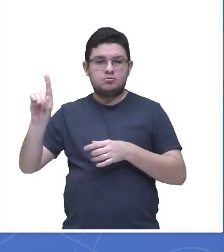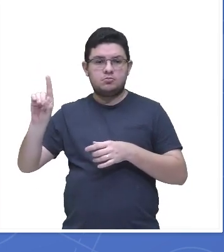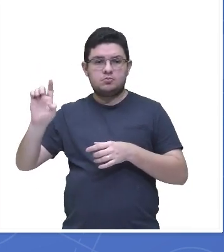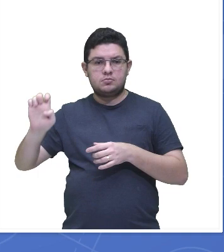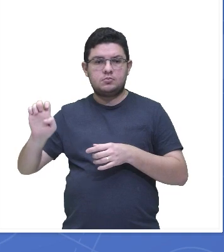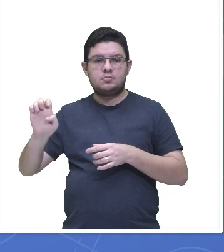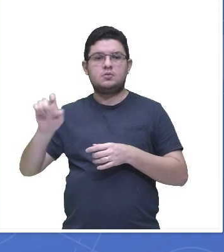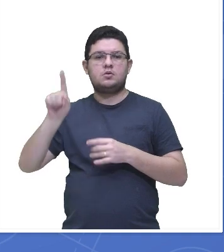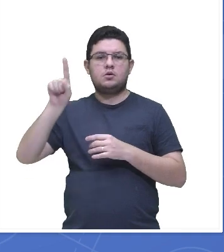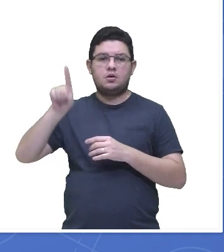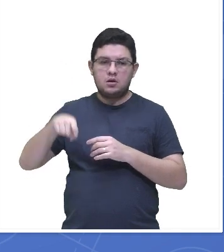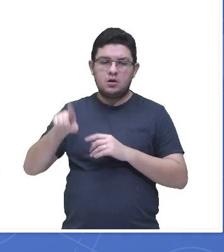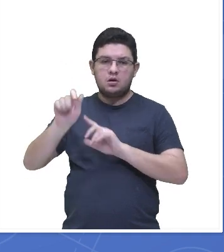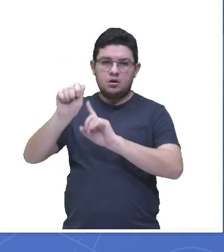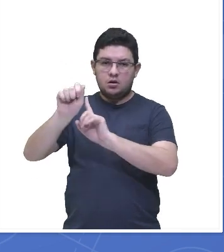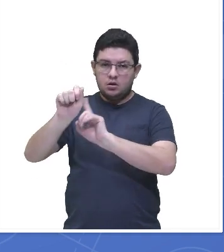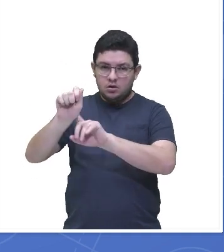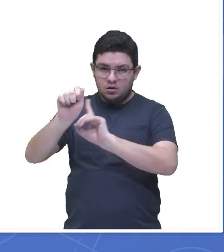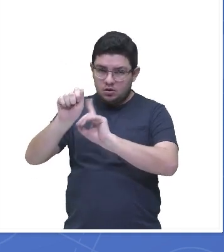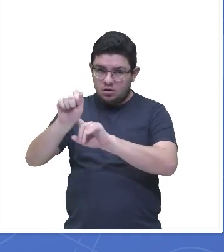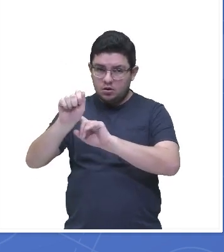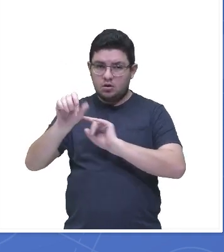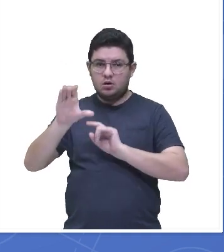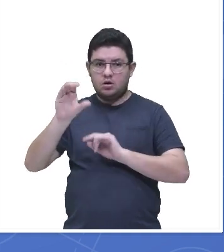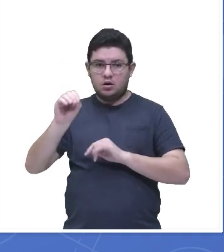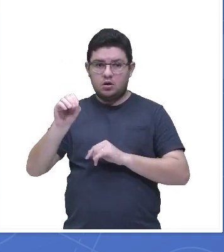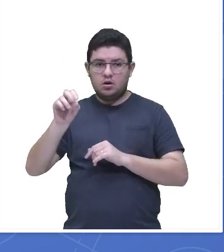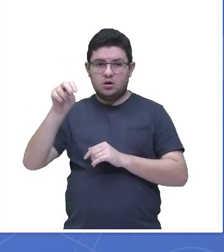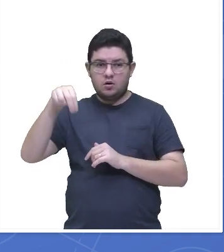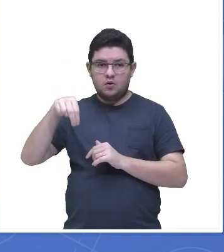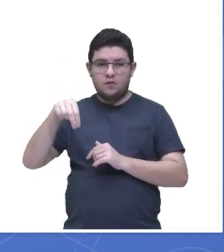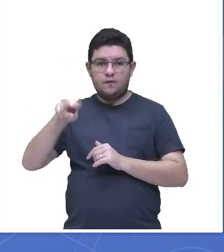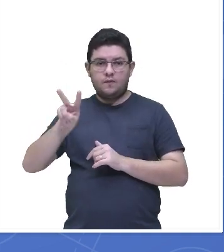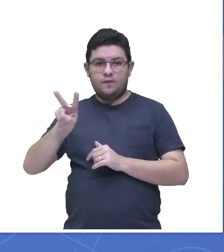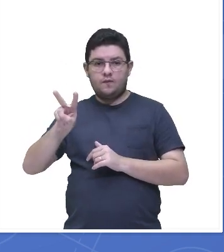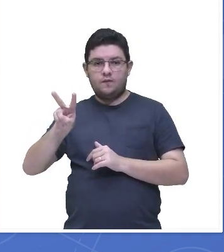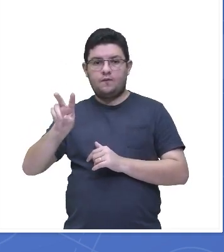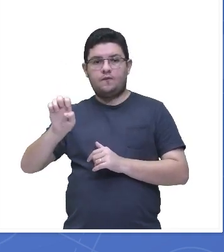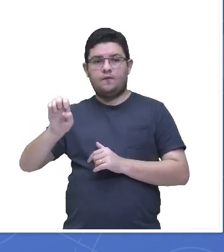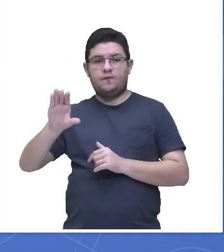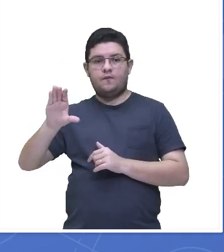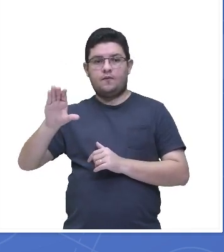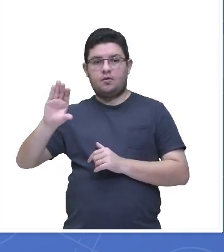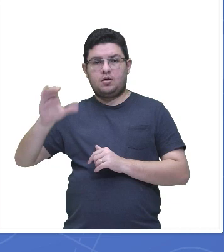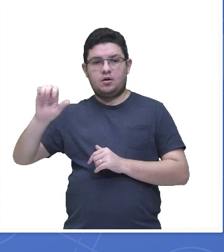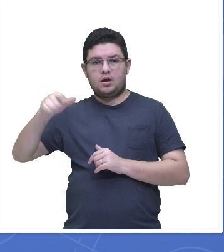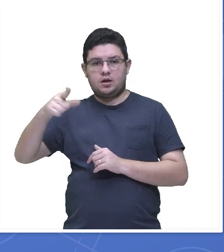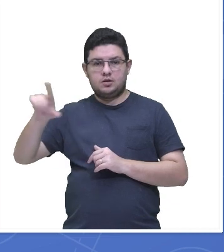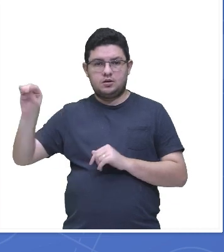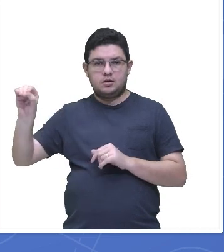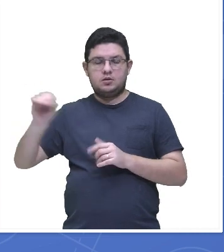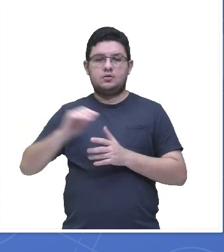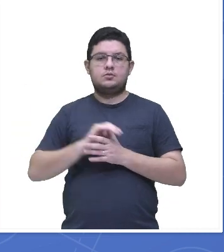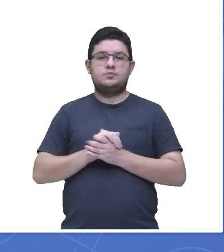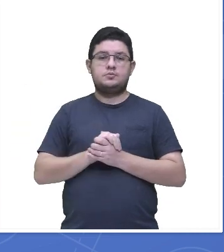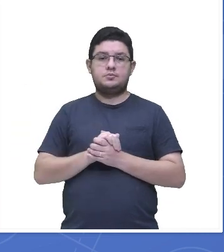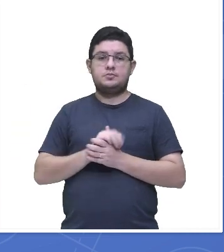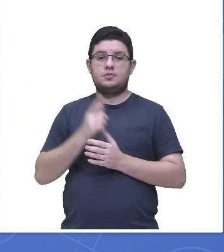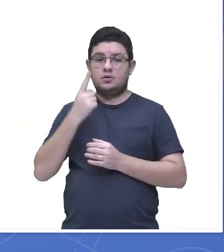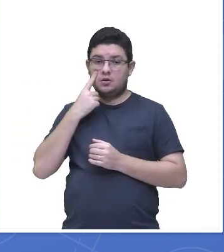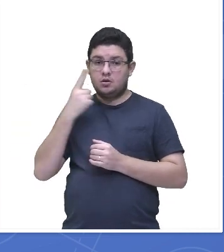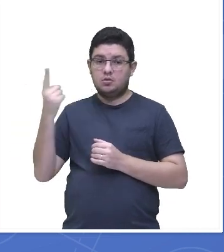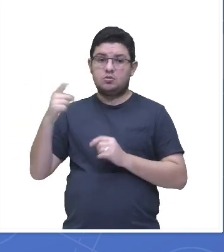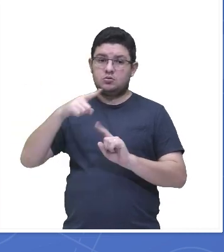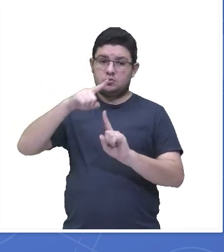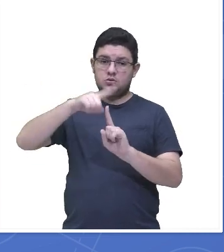e gases. Então, aí, resposta à letra A. Tá certo, pessoal? Então, nós vimos, então, que a convecção é a forma de